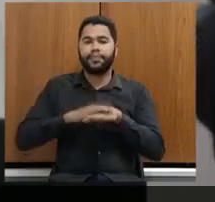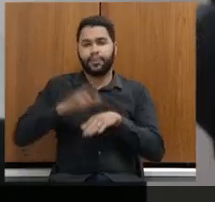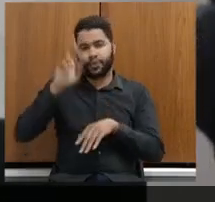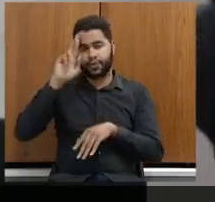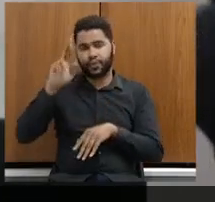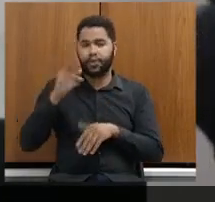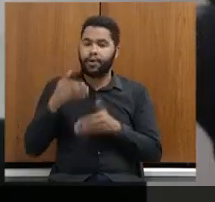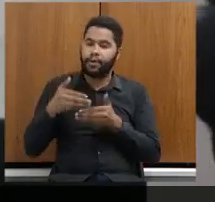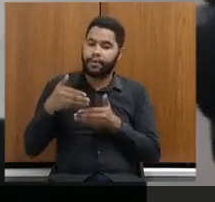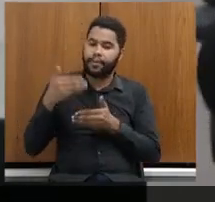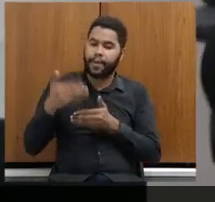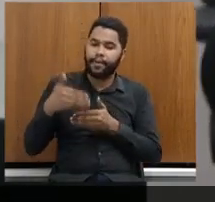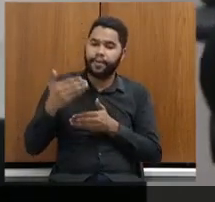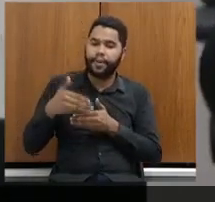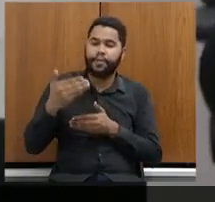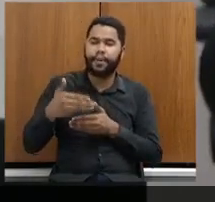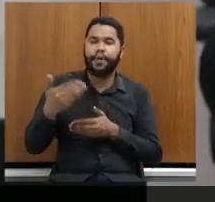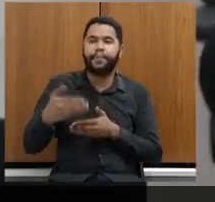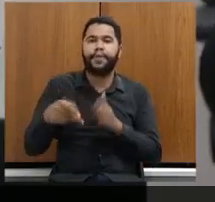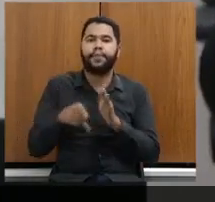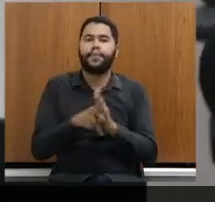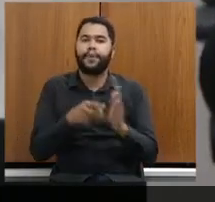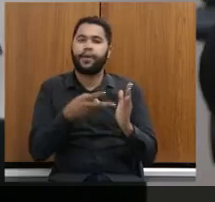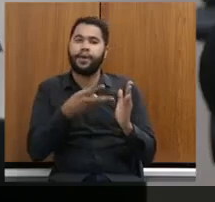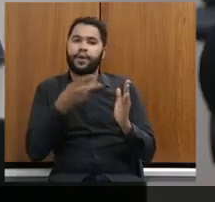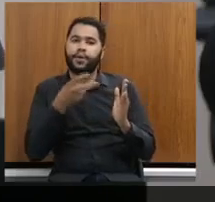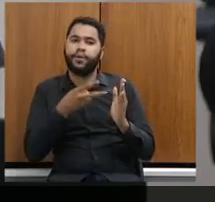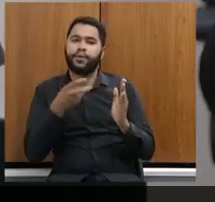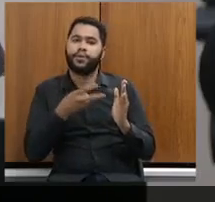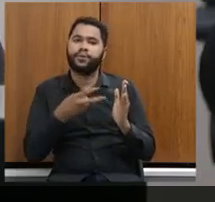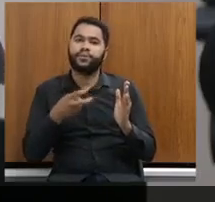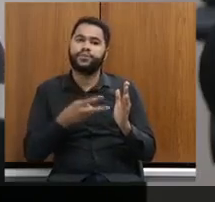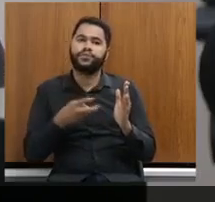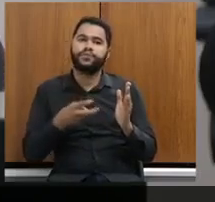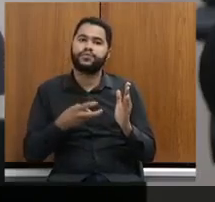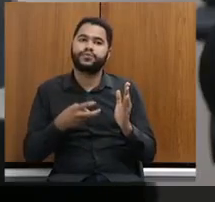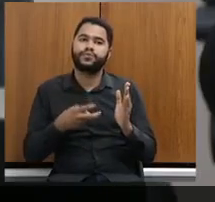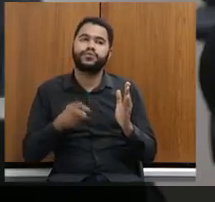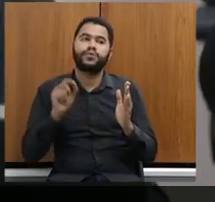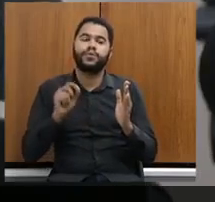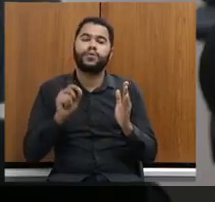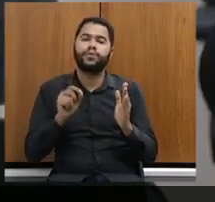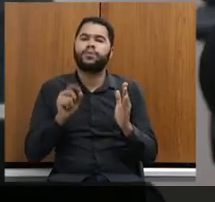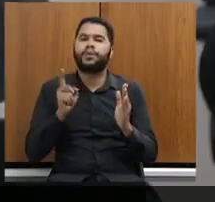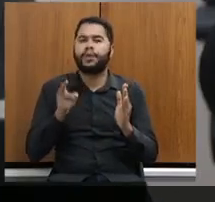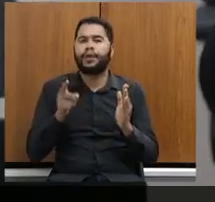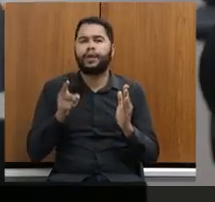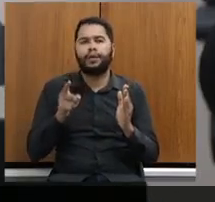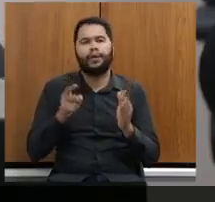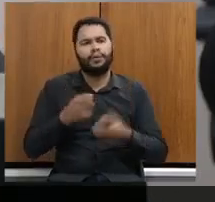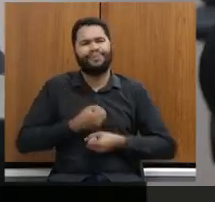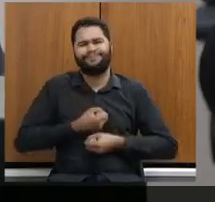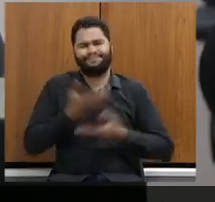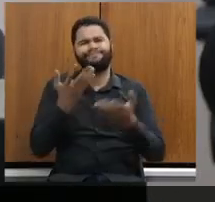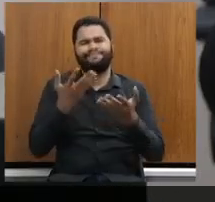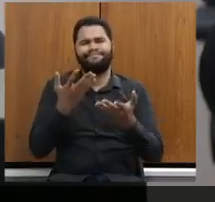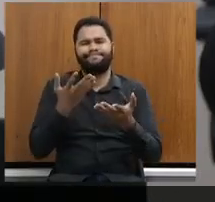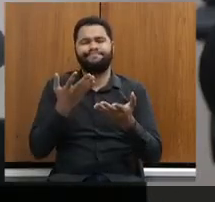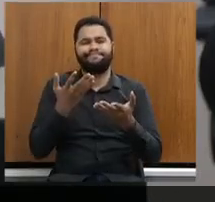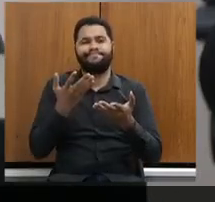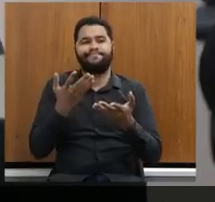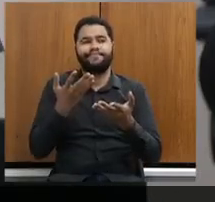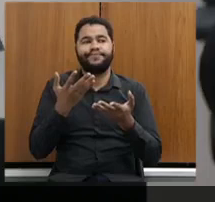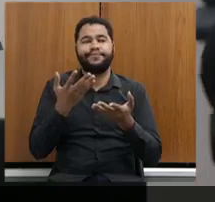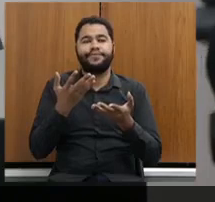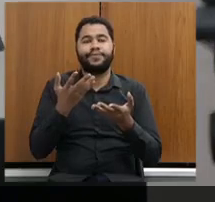e essa passa passou a fazer um interpretação e fazer uma você quer chegar até um desabafo que eu faço